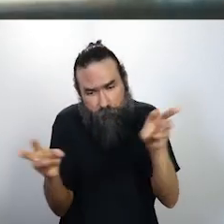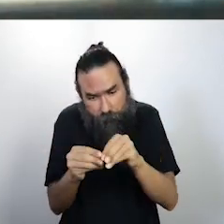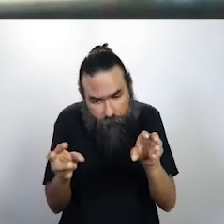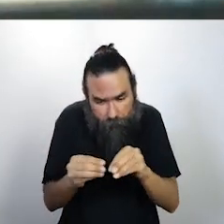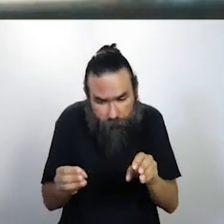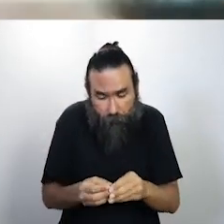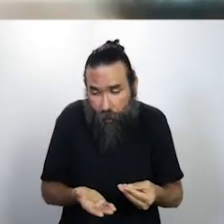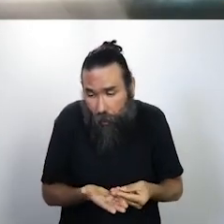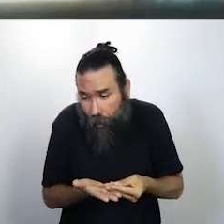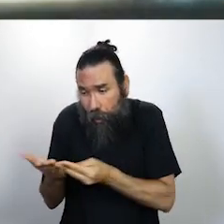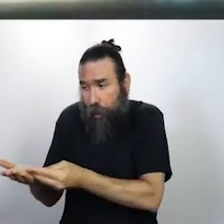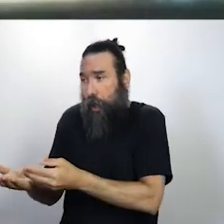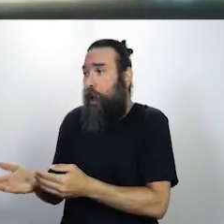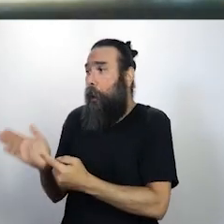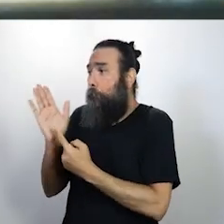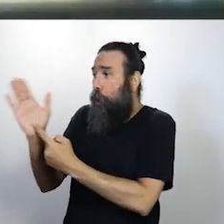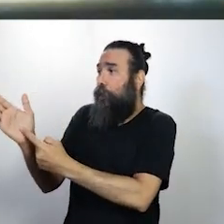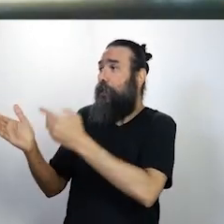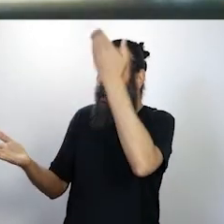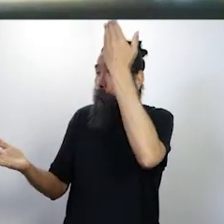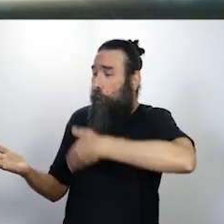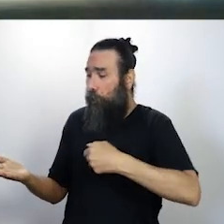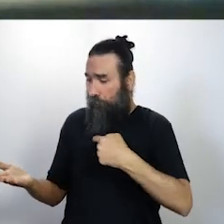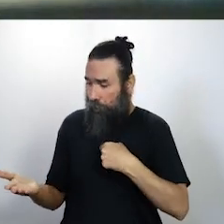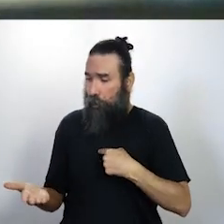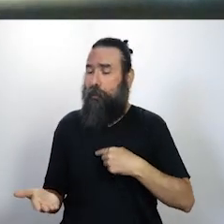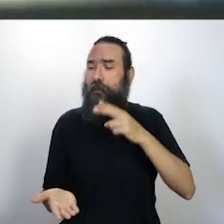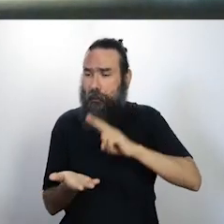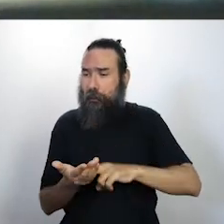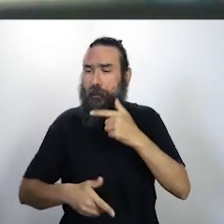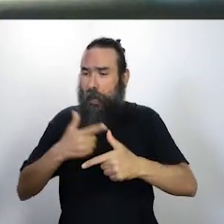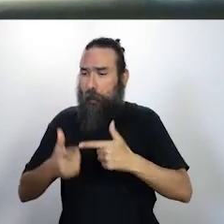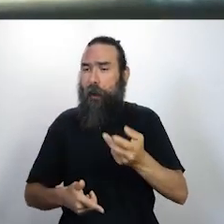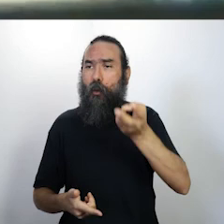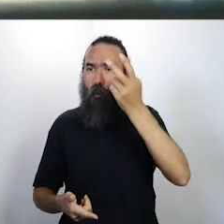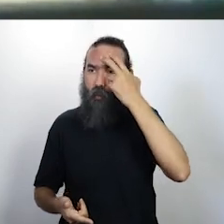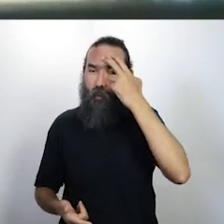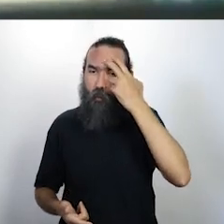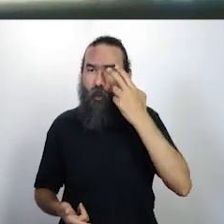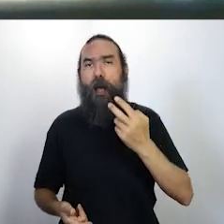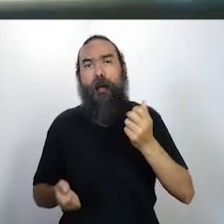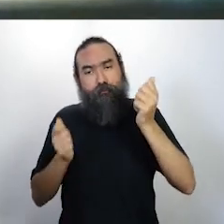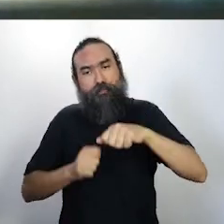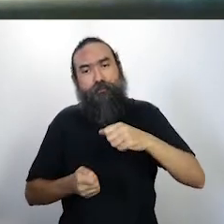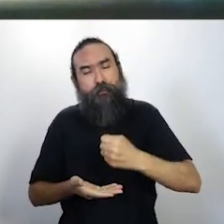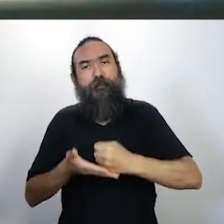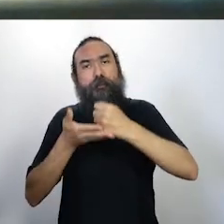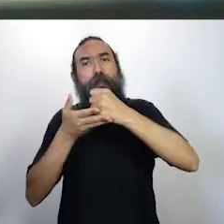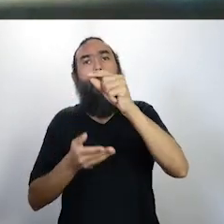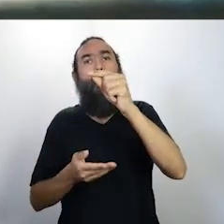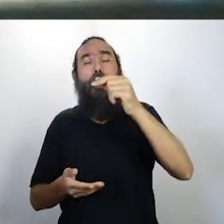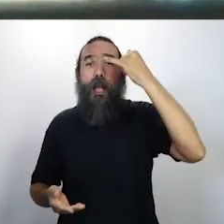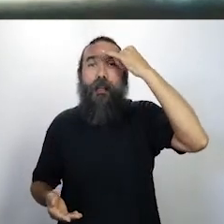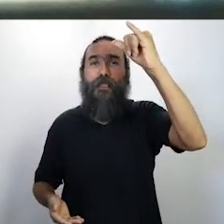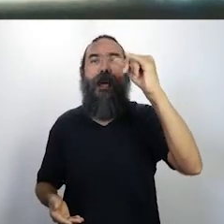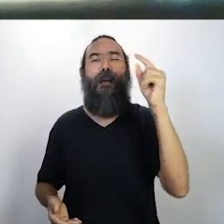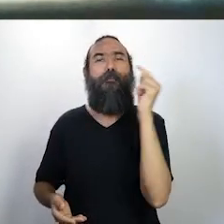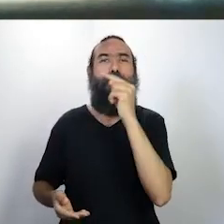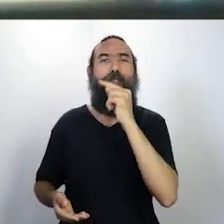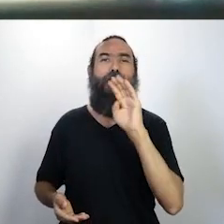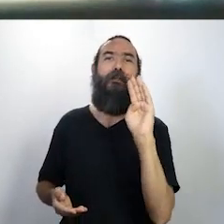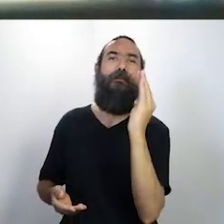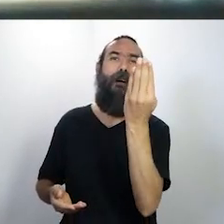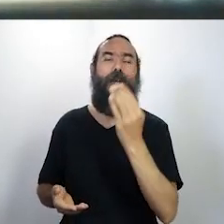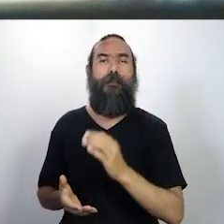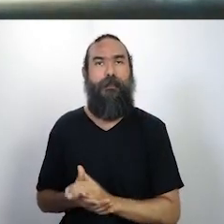prontinho para quando precisar você já está com isso pronto é importante para a gente evitar fraude gente obrigada e desculpa me